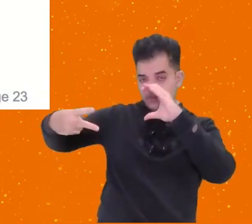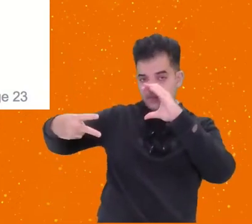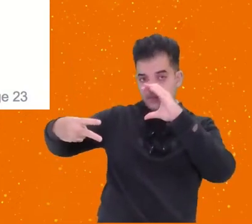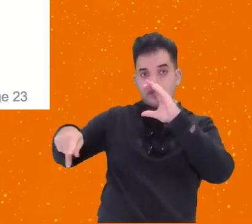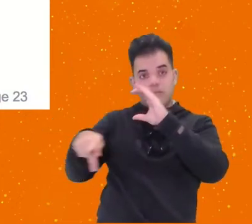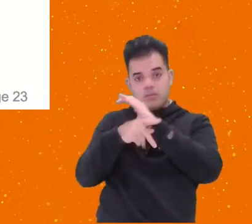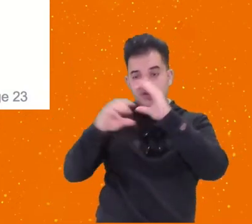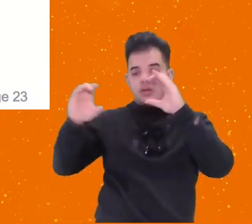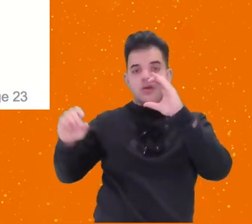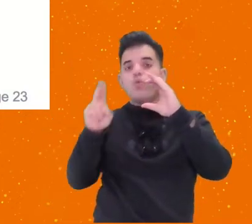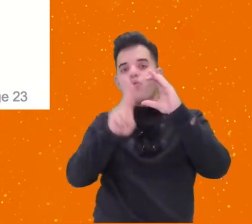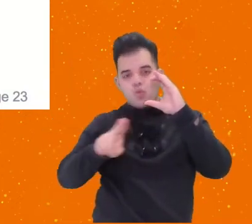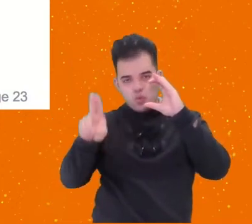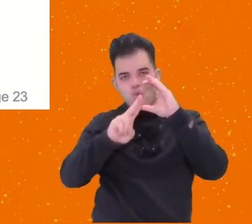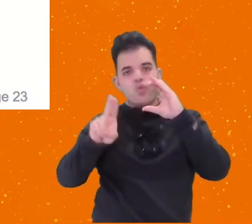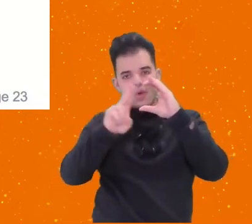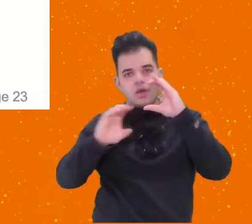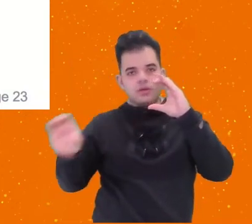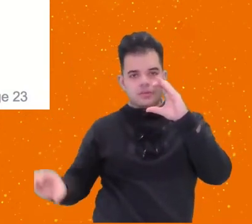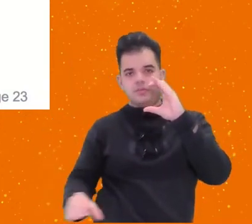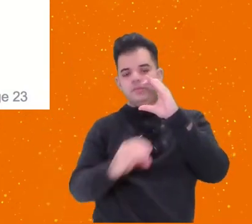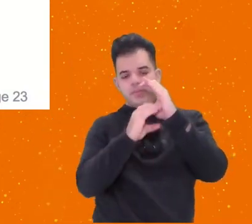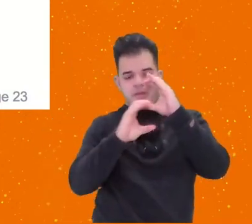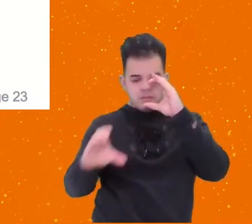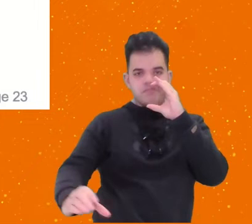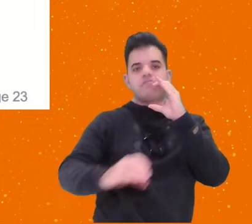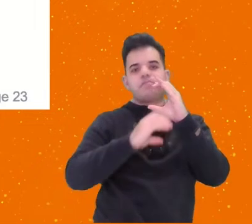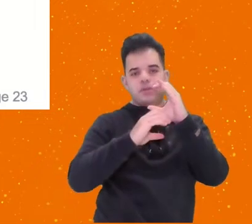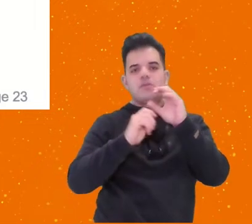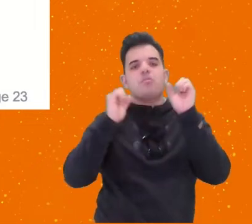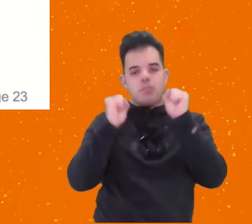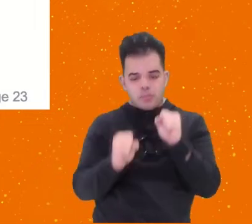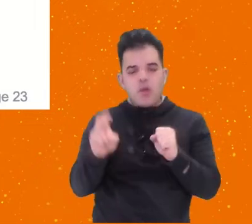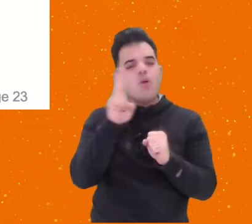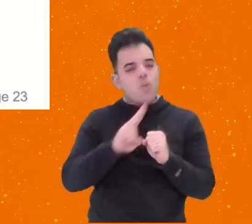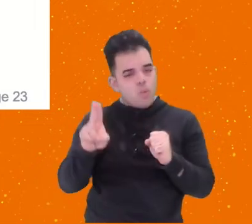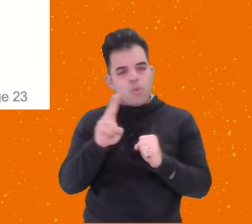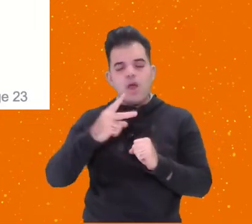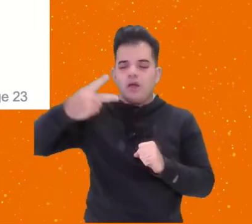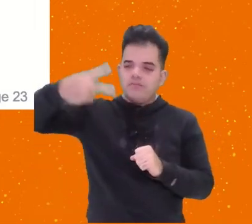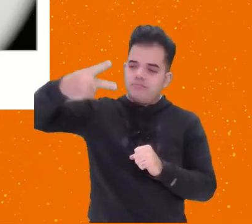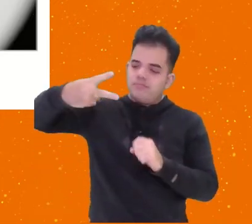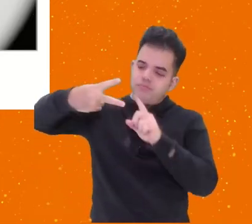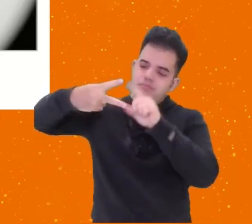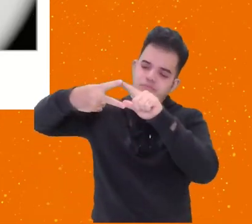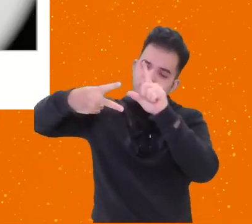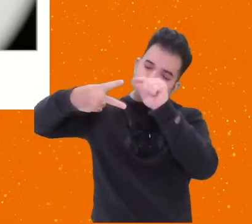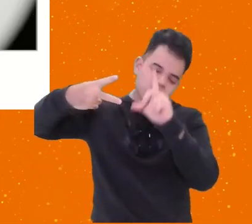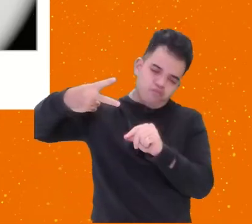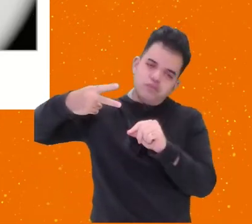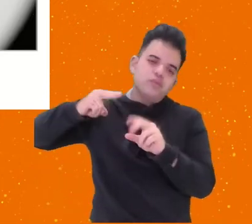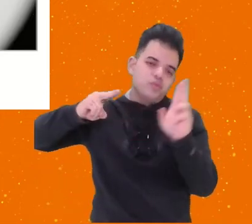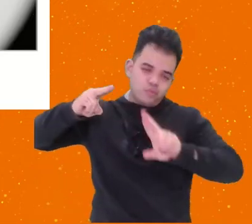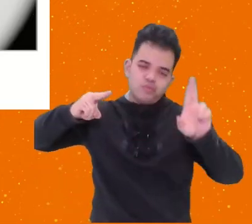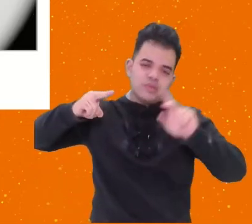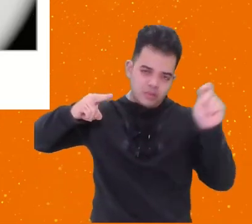Prime, você usa um adaptador, encaixa aqui e pode usar também todas as lentes Super 35,